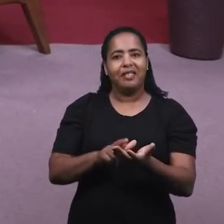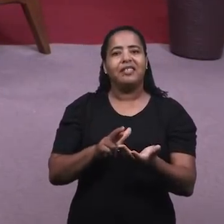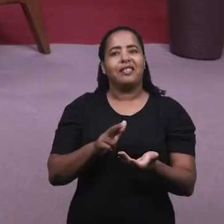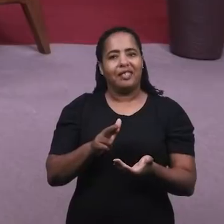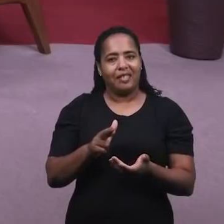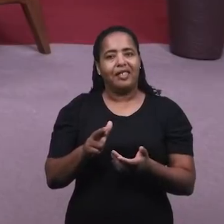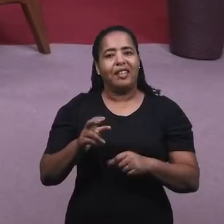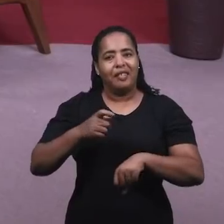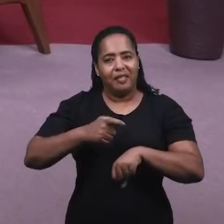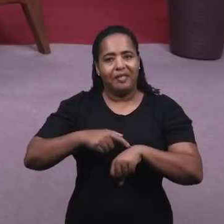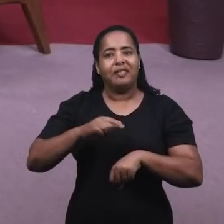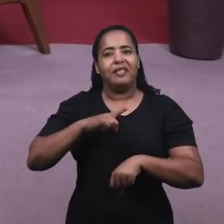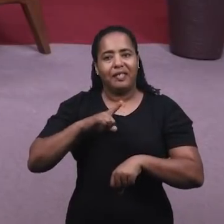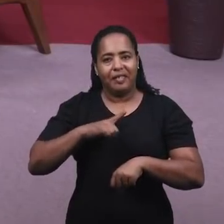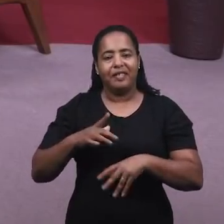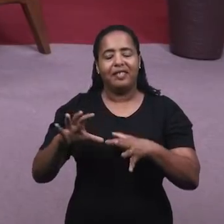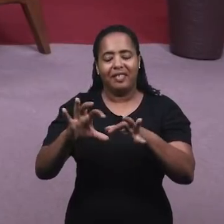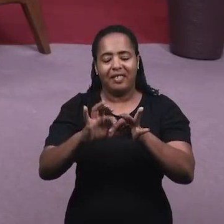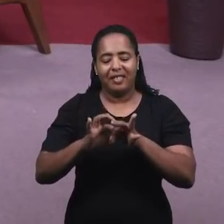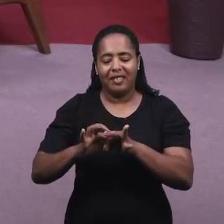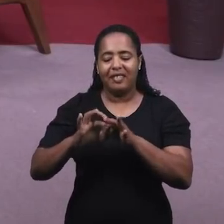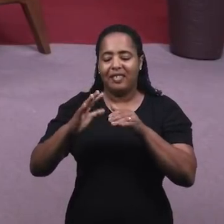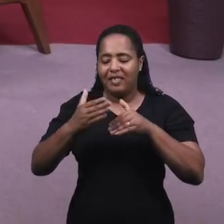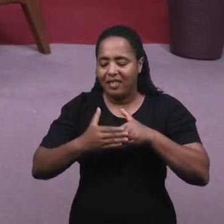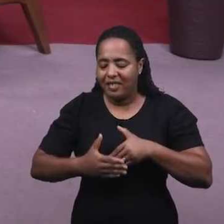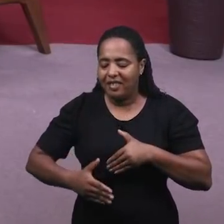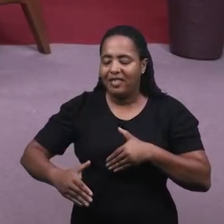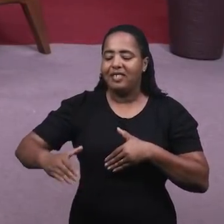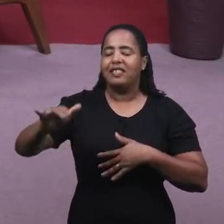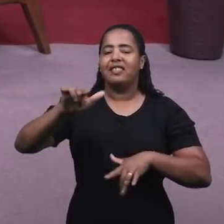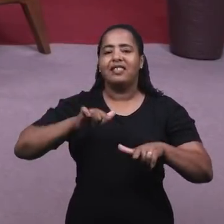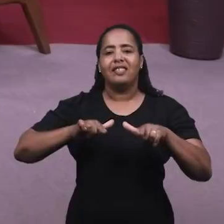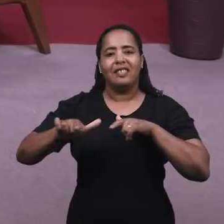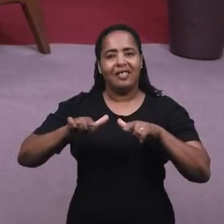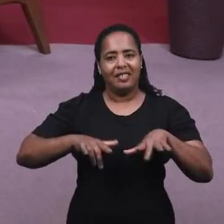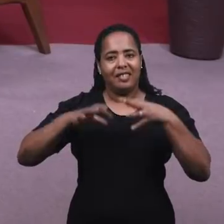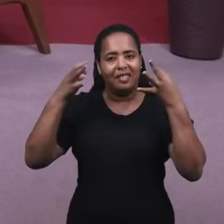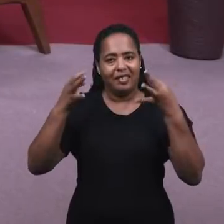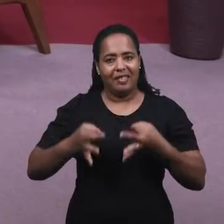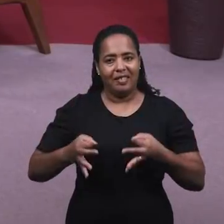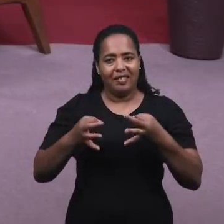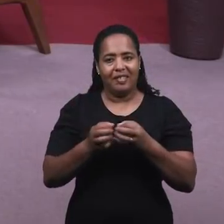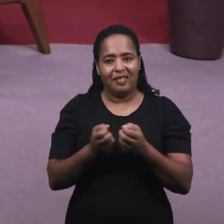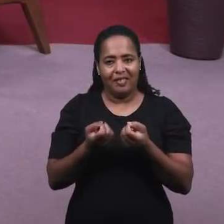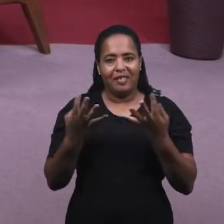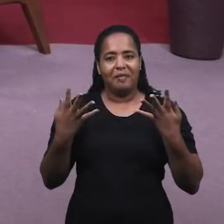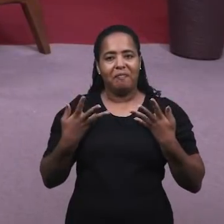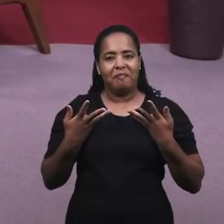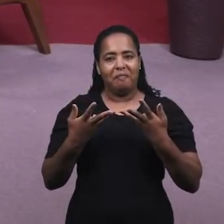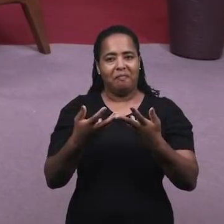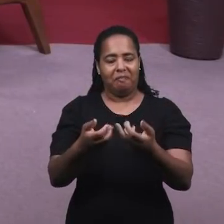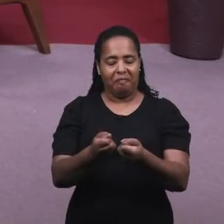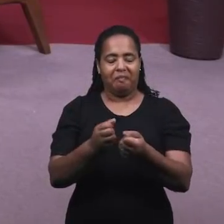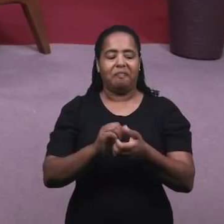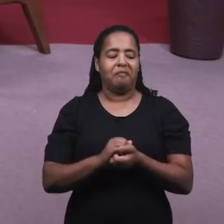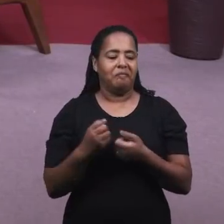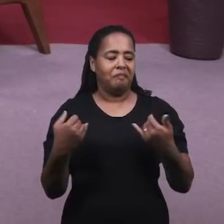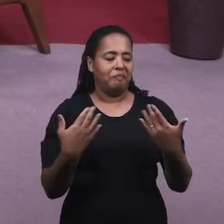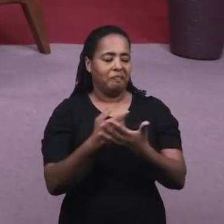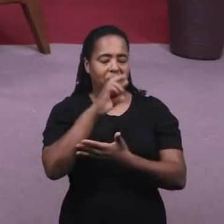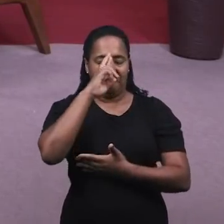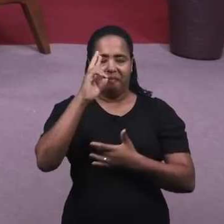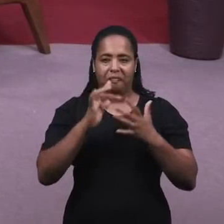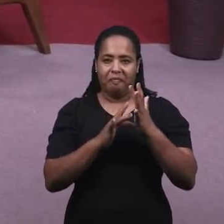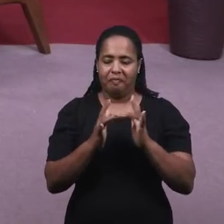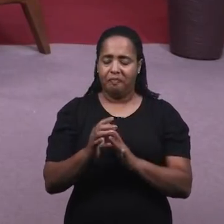nesta comunhão, nesta jornada, nesse trabalho glorioso. Glória a Jesus. Ainda,